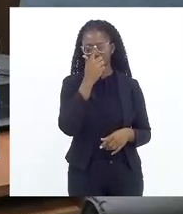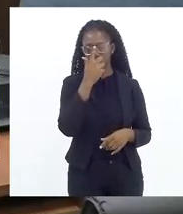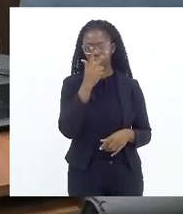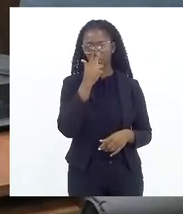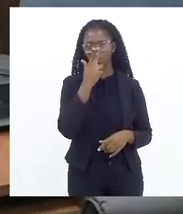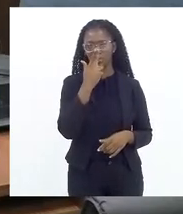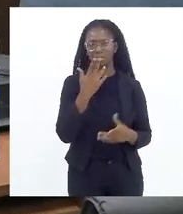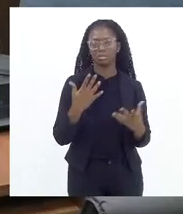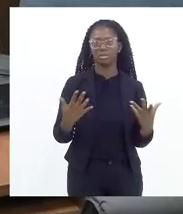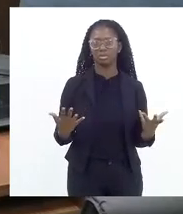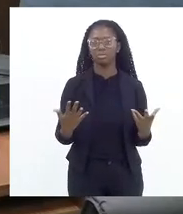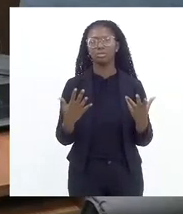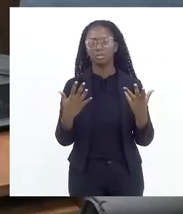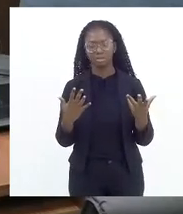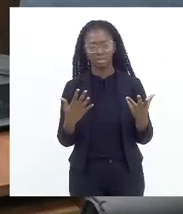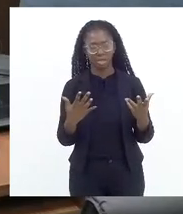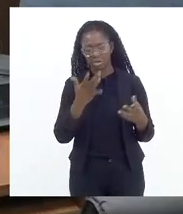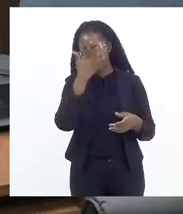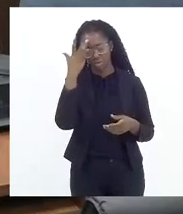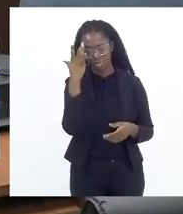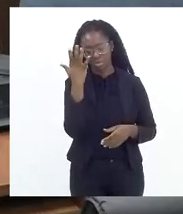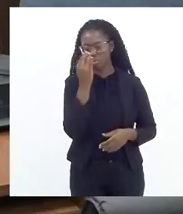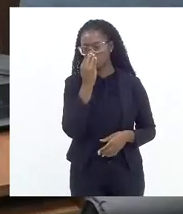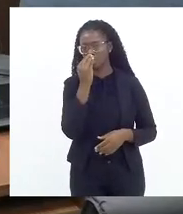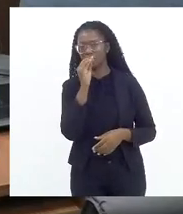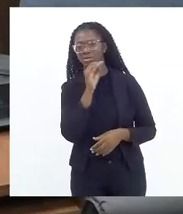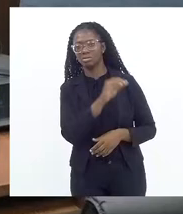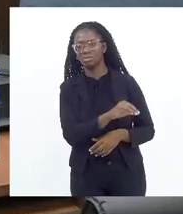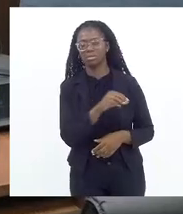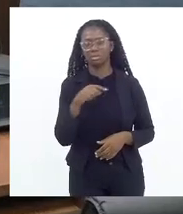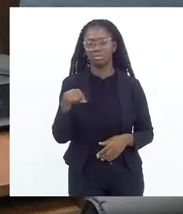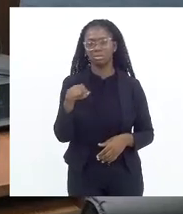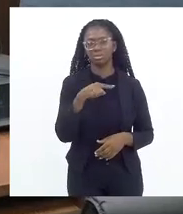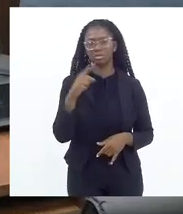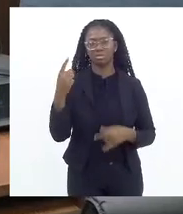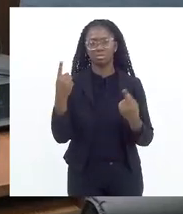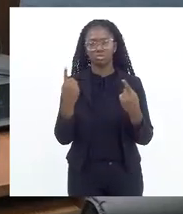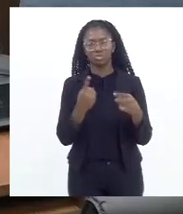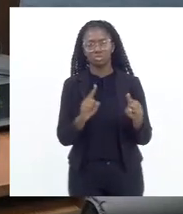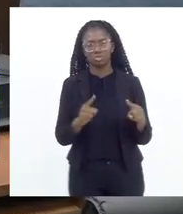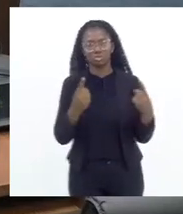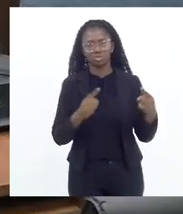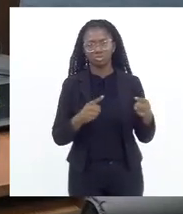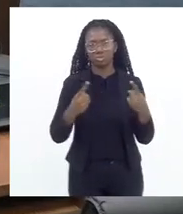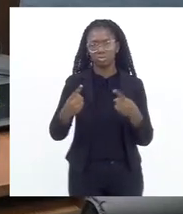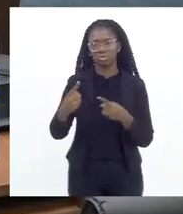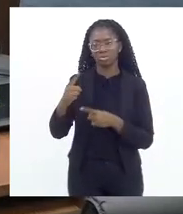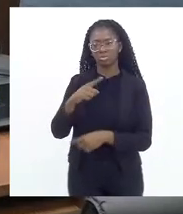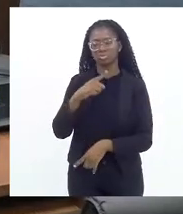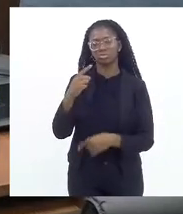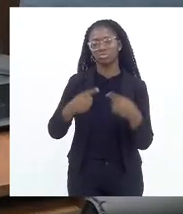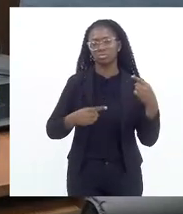ao largo e sendo atropelado pelas disputas políticas,